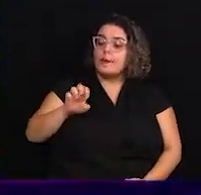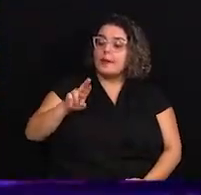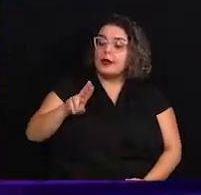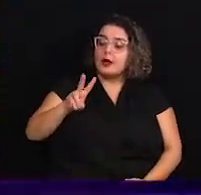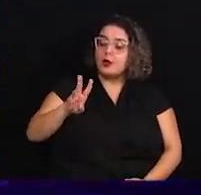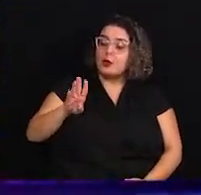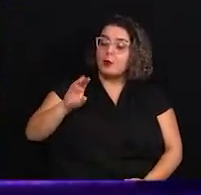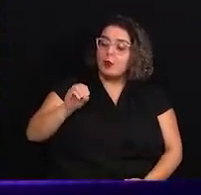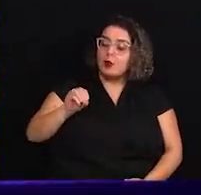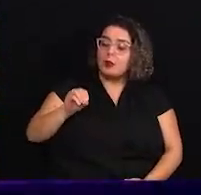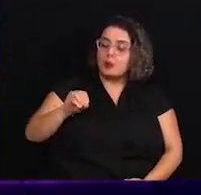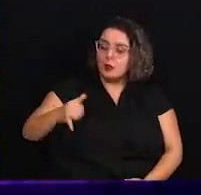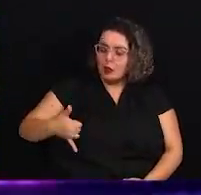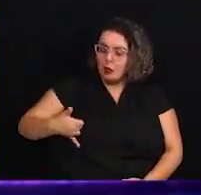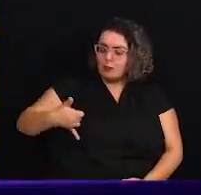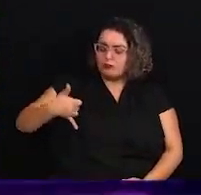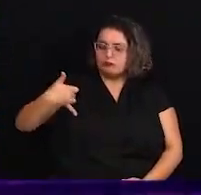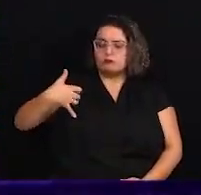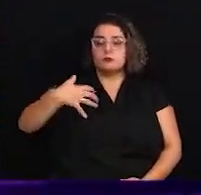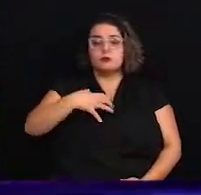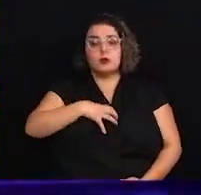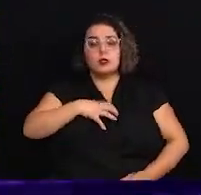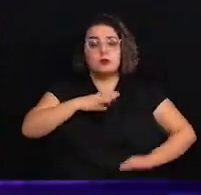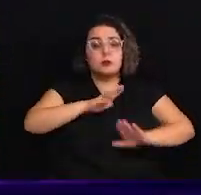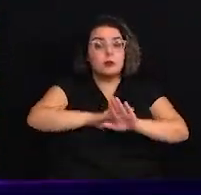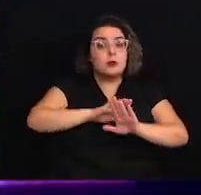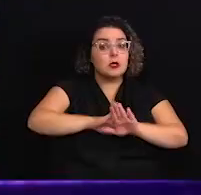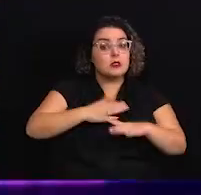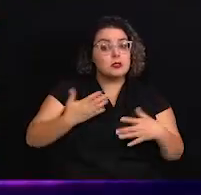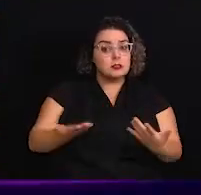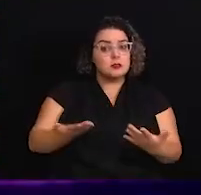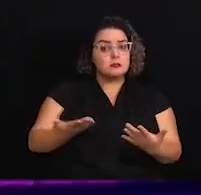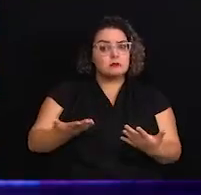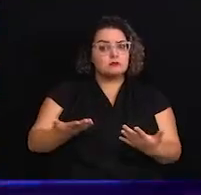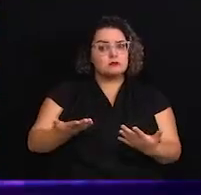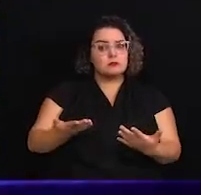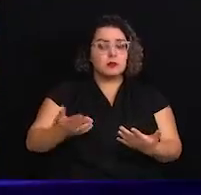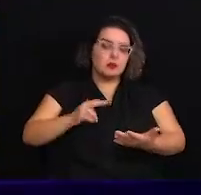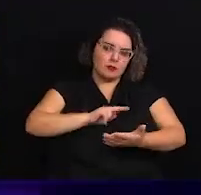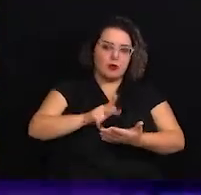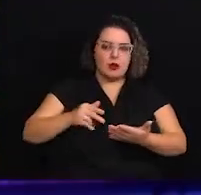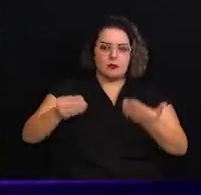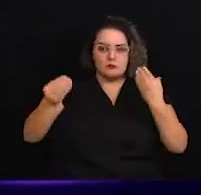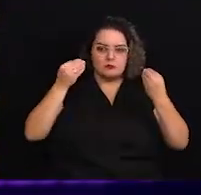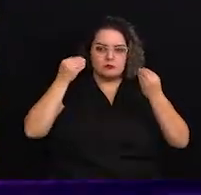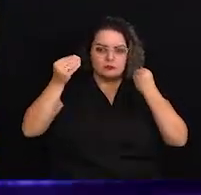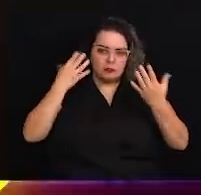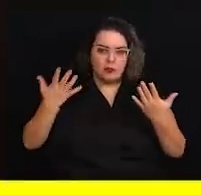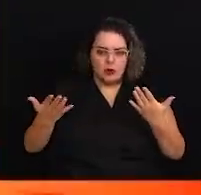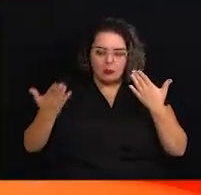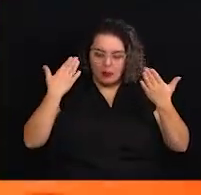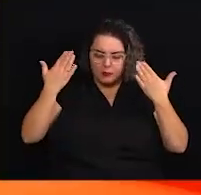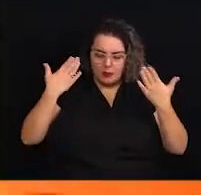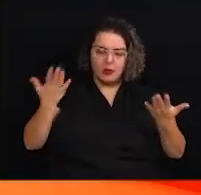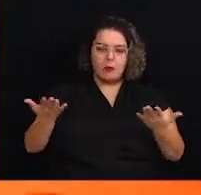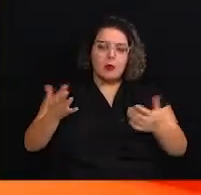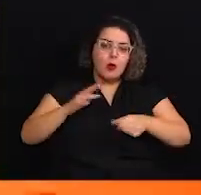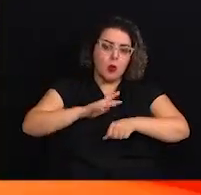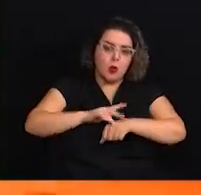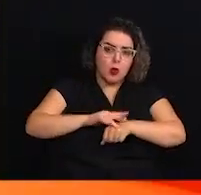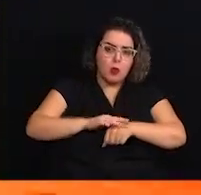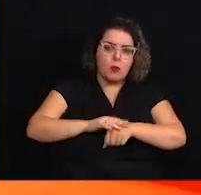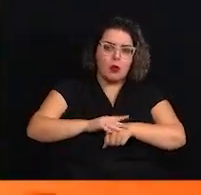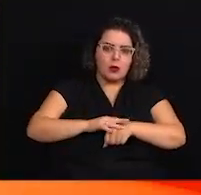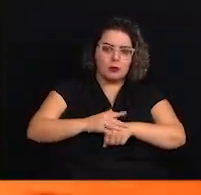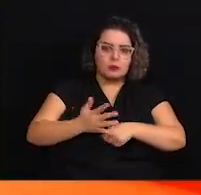é uma palavra, né, um sentimento, é uma reação, e muitos psicólogos até consideram como uma trava, aí, uma